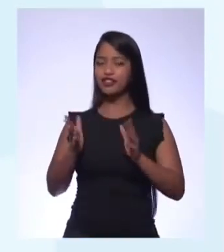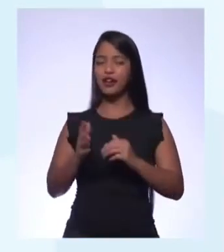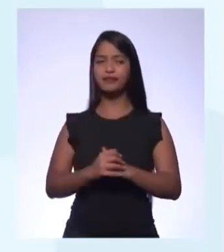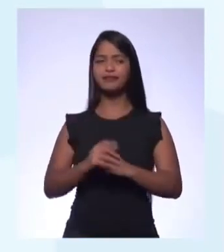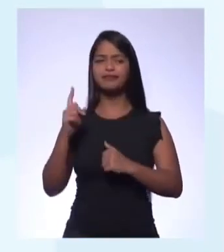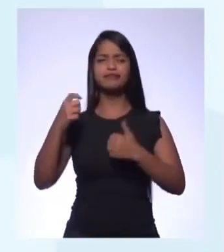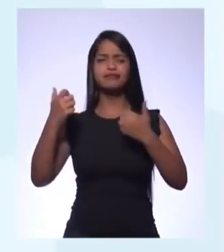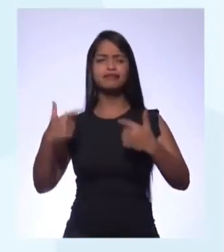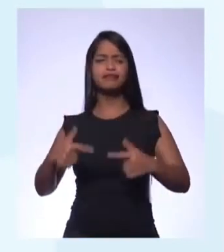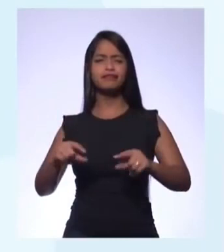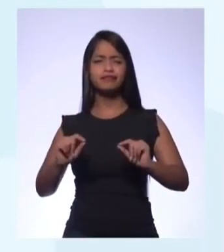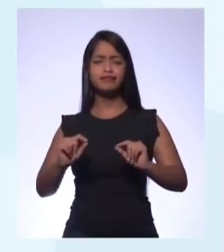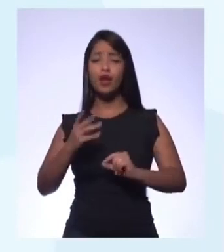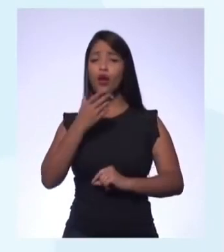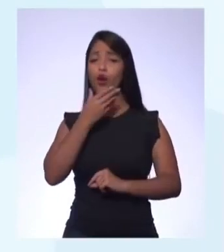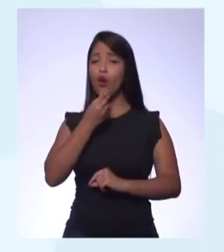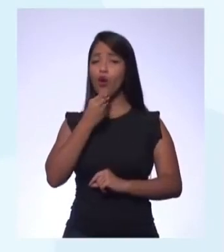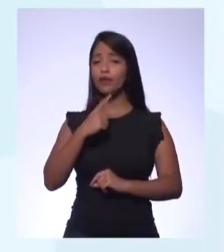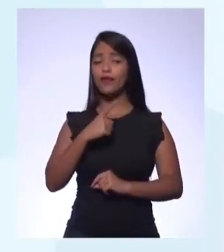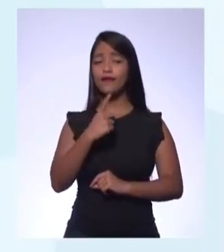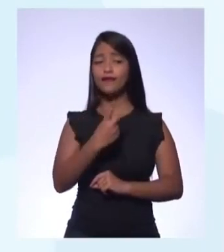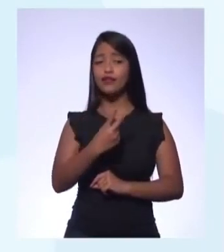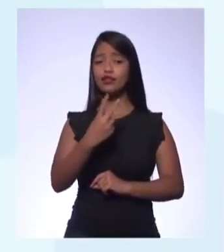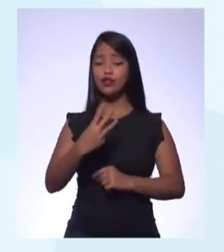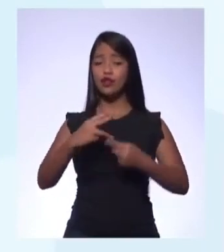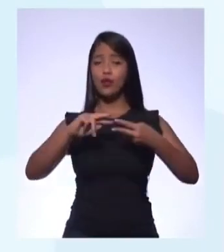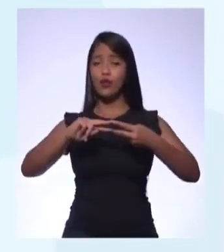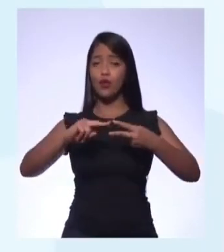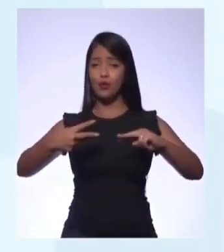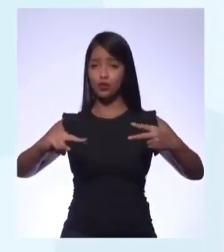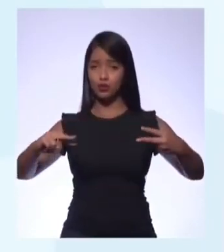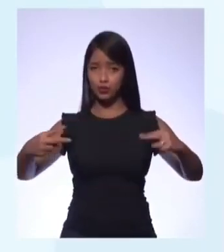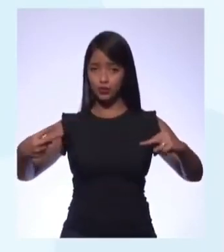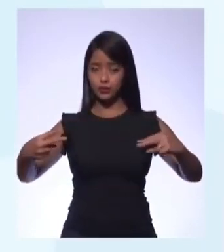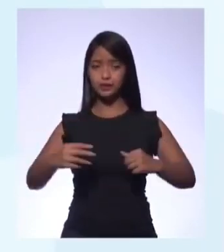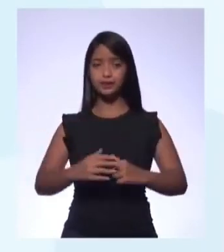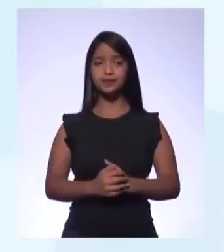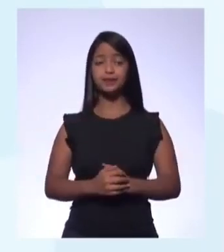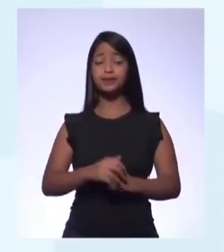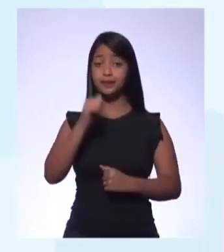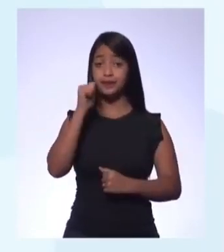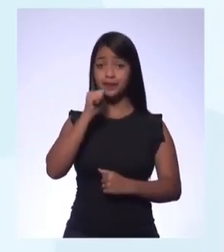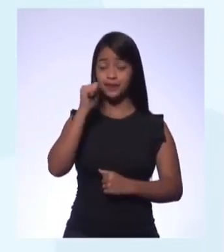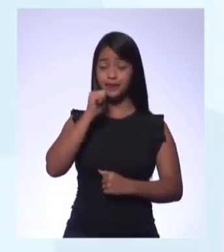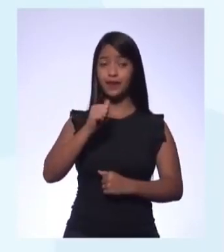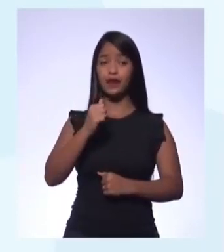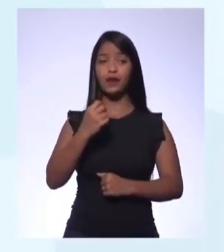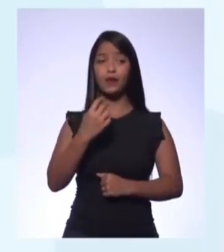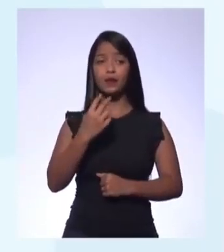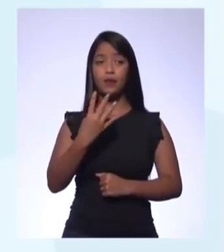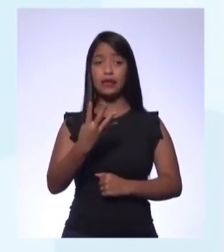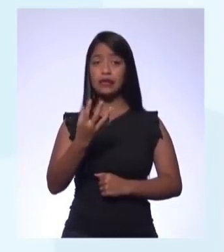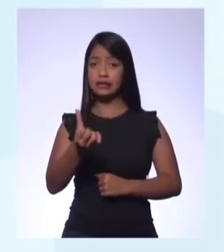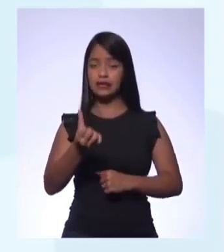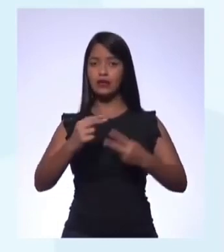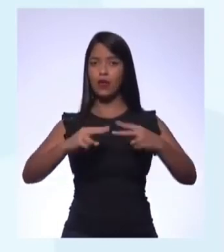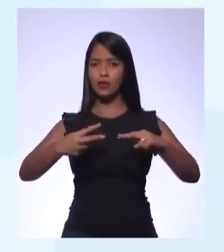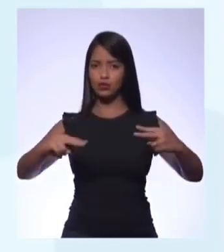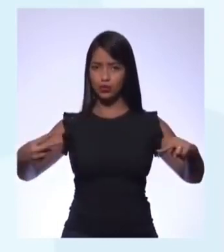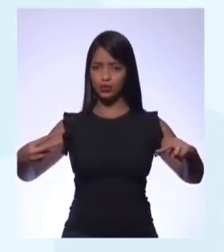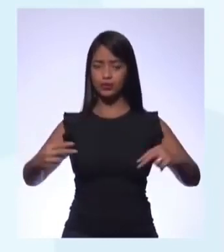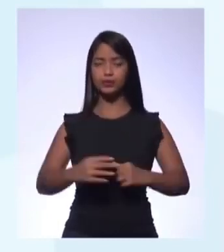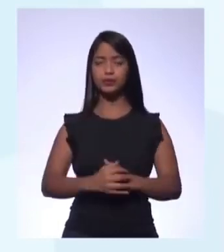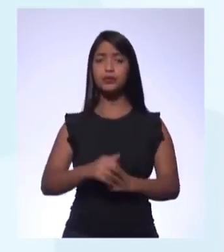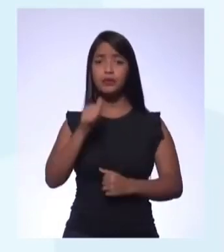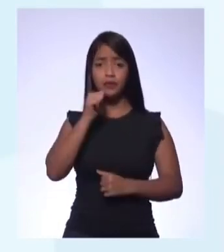homem, ele tem 46 cromosomes. And female, 46 cromosomes. Então, o homem tem 46 cromossomos e a mulher